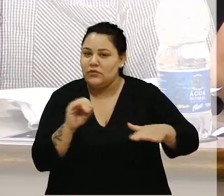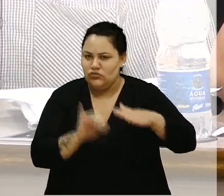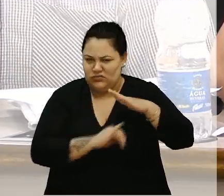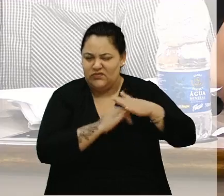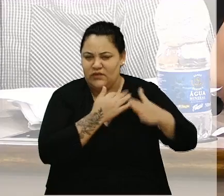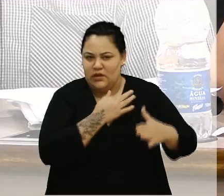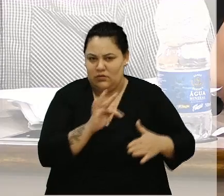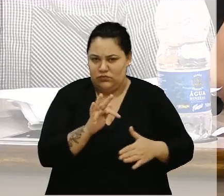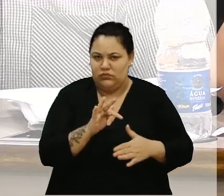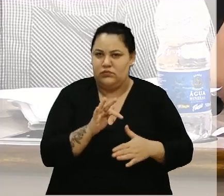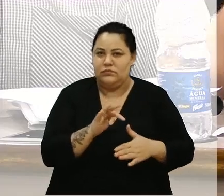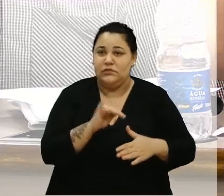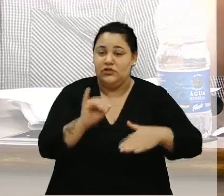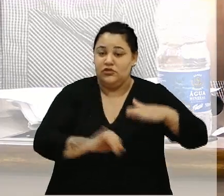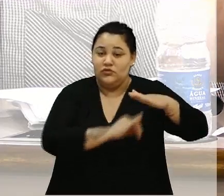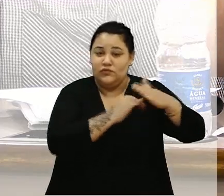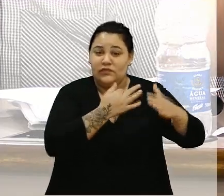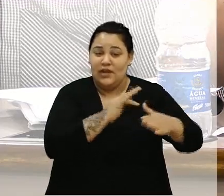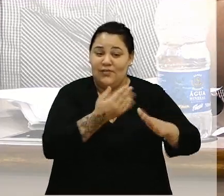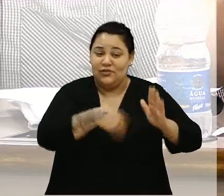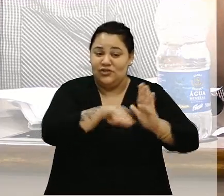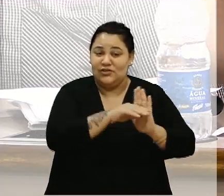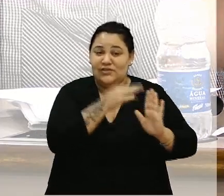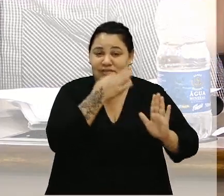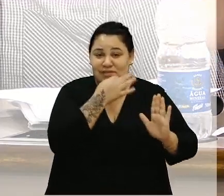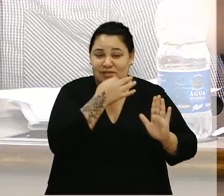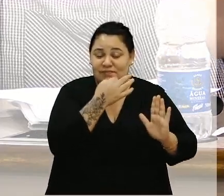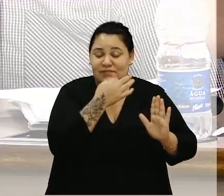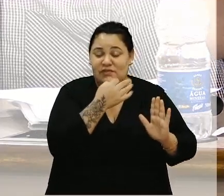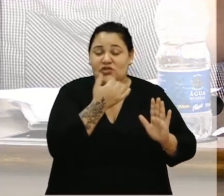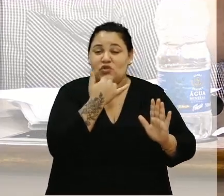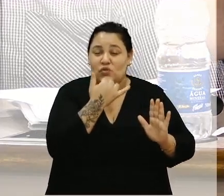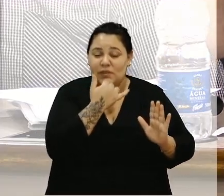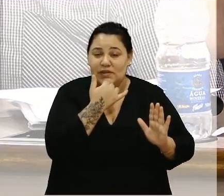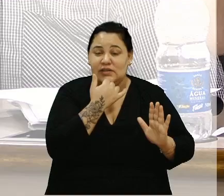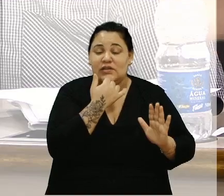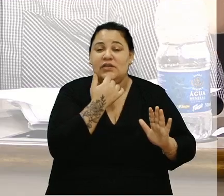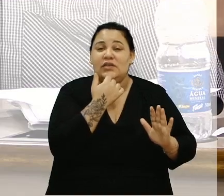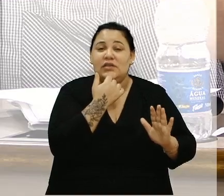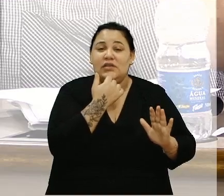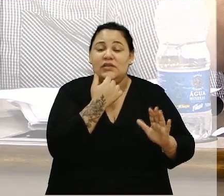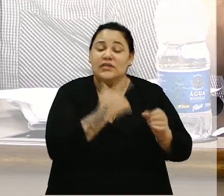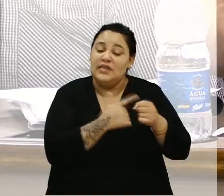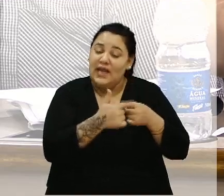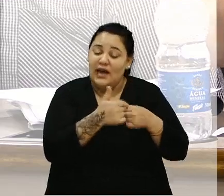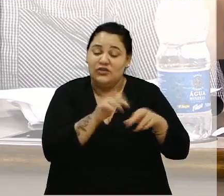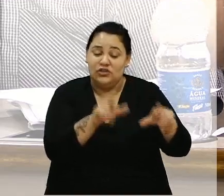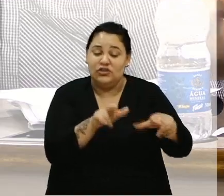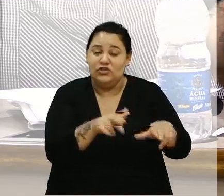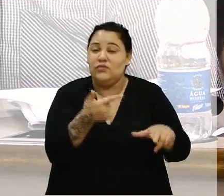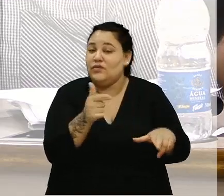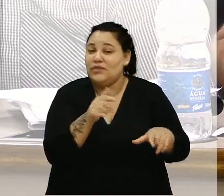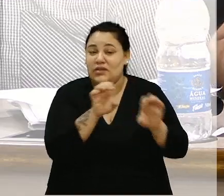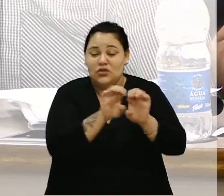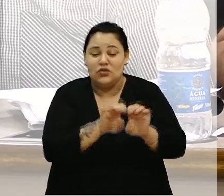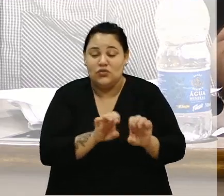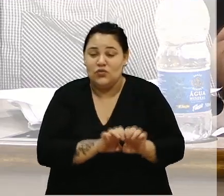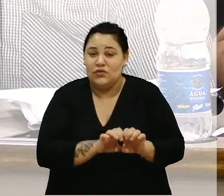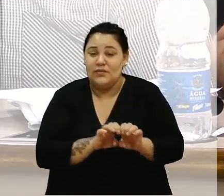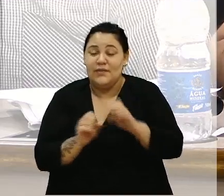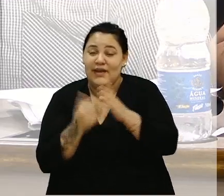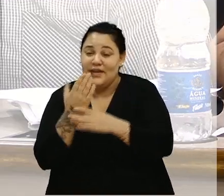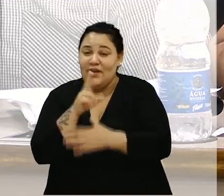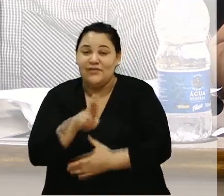Federal é justamente para chegar naquelas cidades e regiões onde não se tem estrutura para construir polos ou sede de universidades